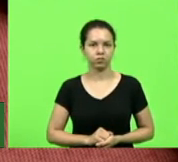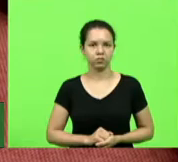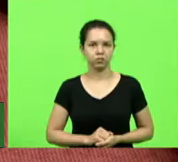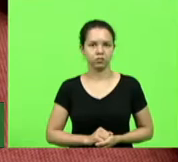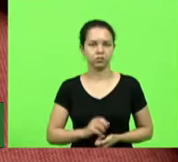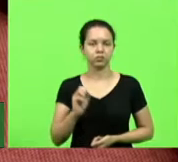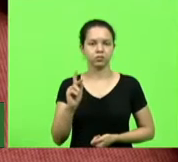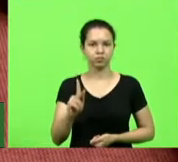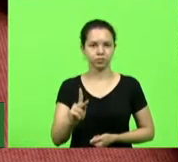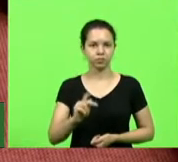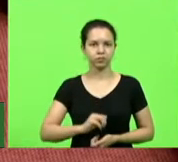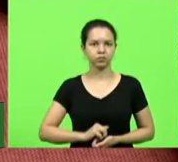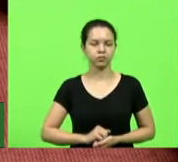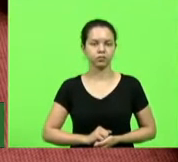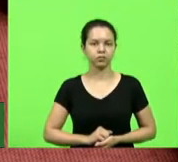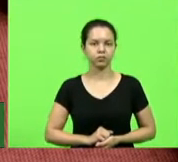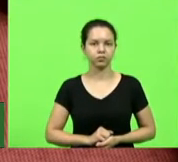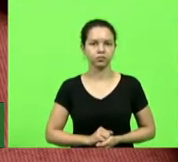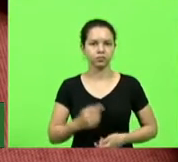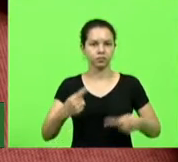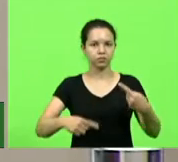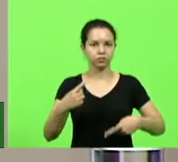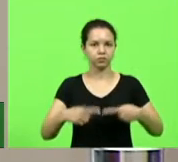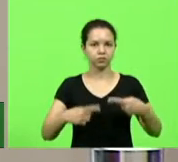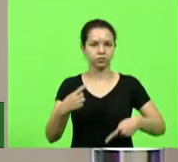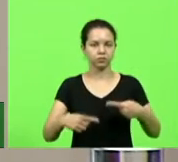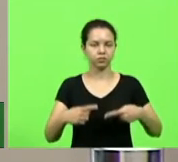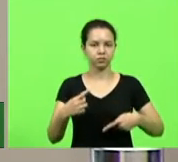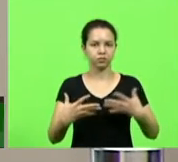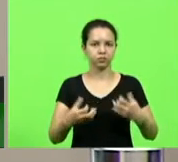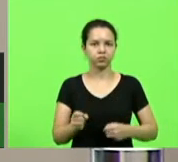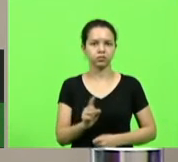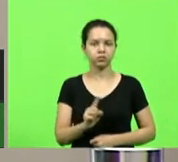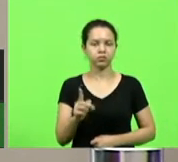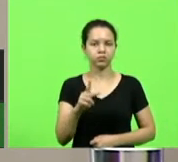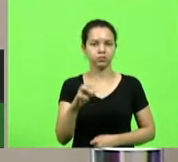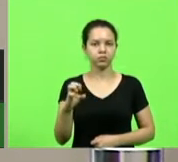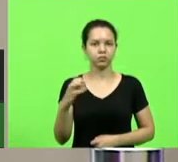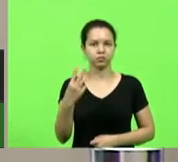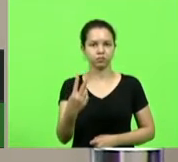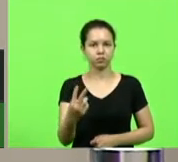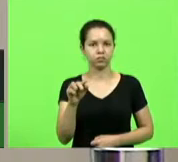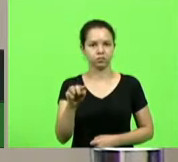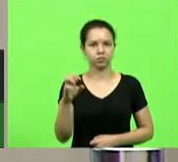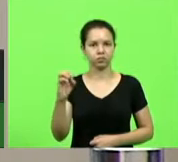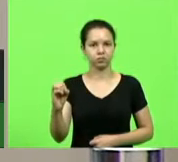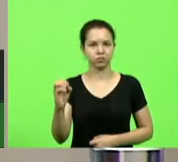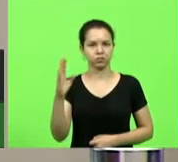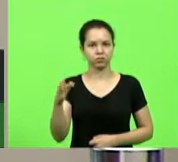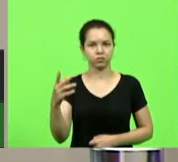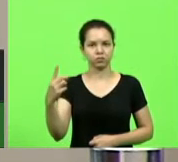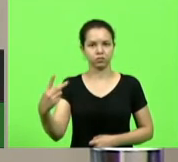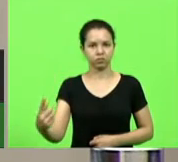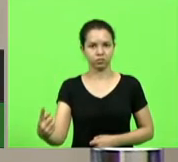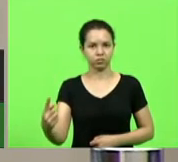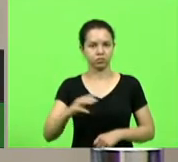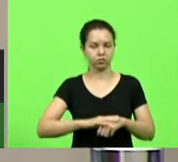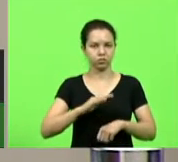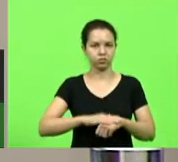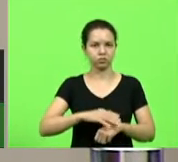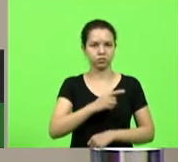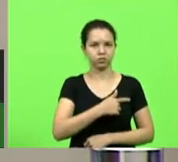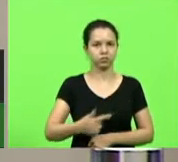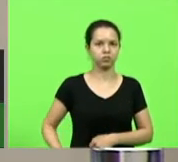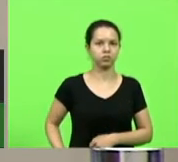Ok. Em discussão, admissibilidade da PEC 2.0/2021. Autor, Governo do